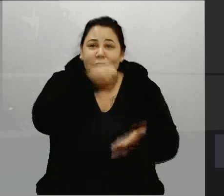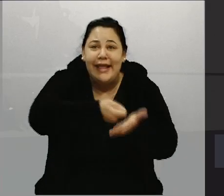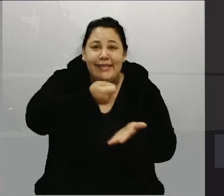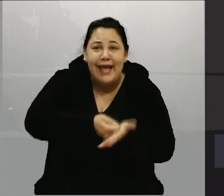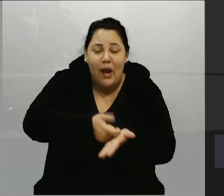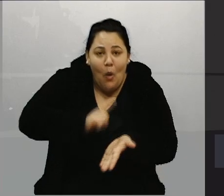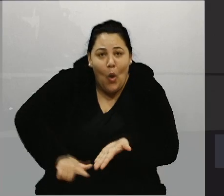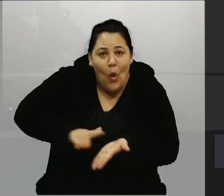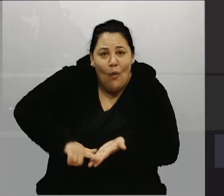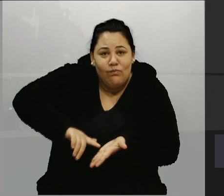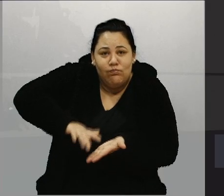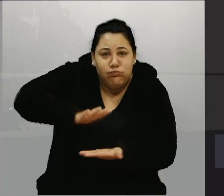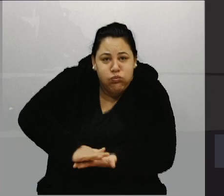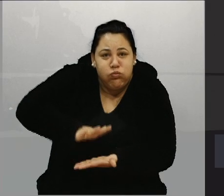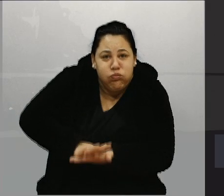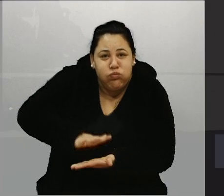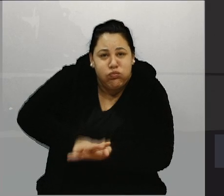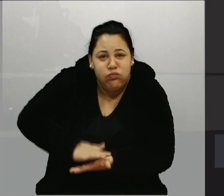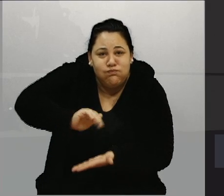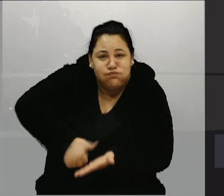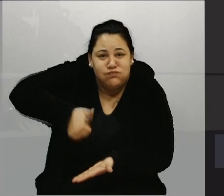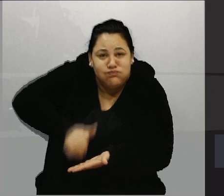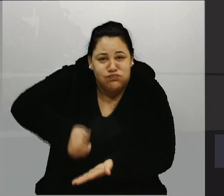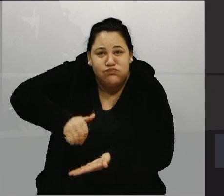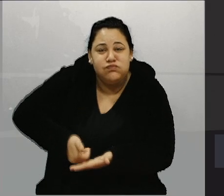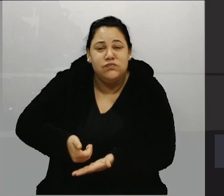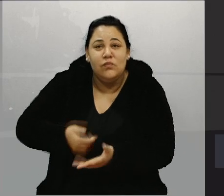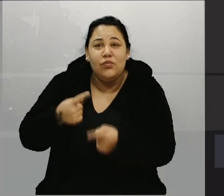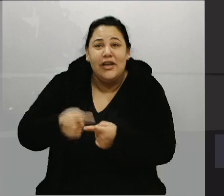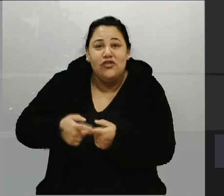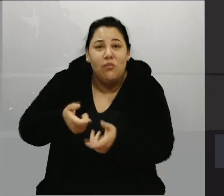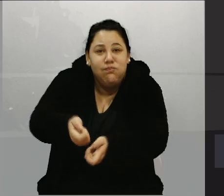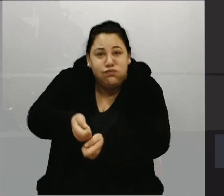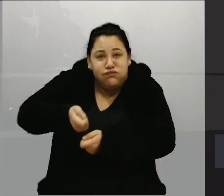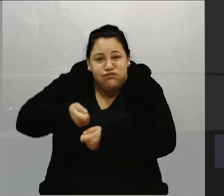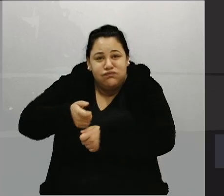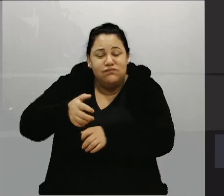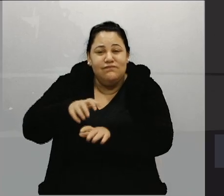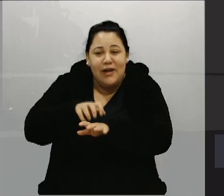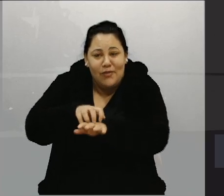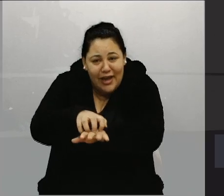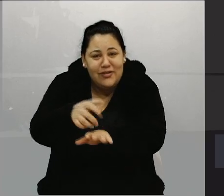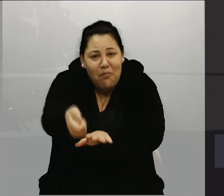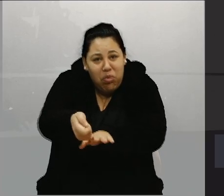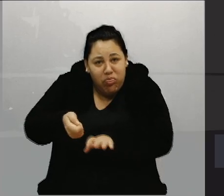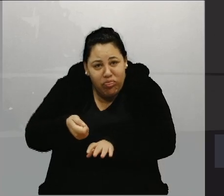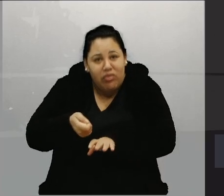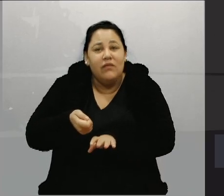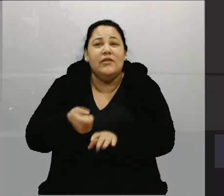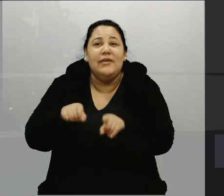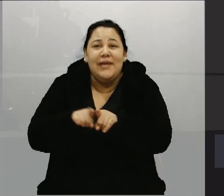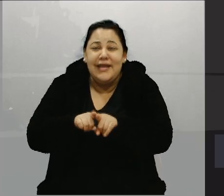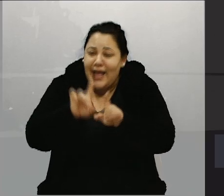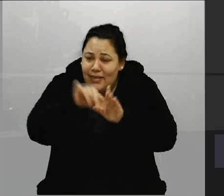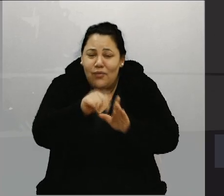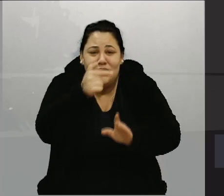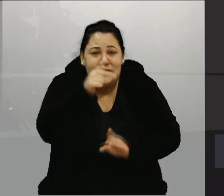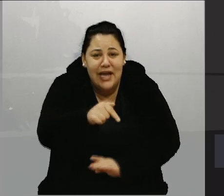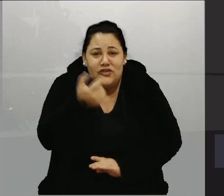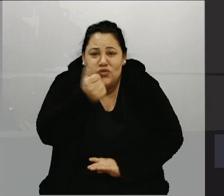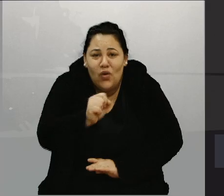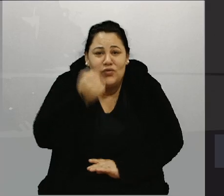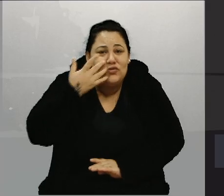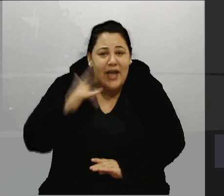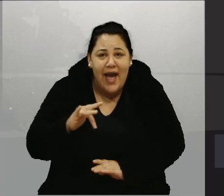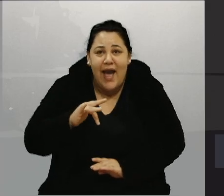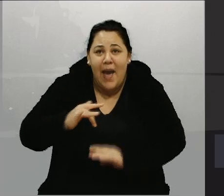a boca de lobo, que puxamos com uma caminhonete, tá? Tentamos lá. Aí veio no outro, dali 7, 8 dias as máquinas,